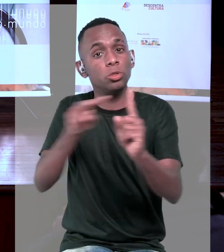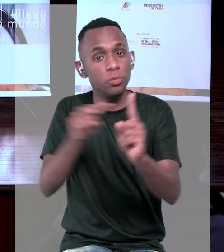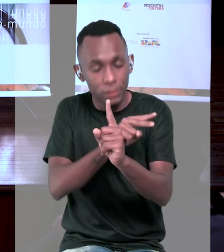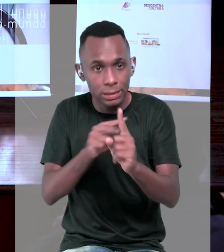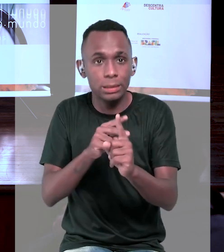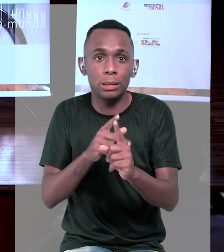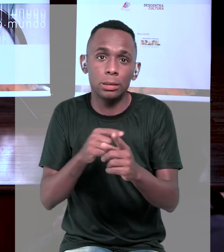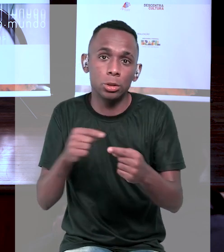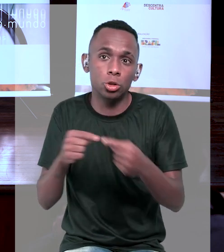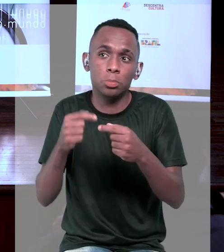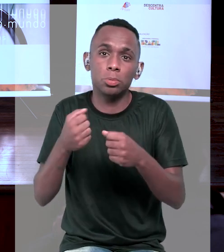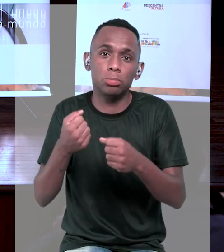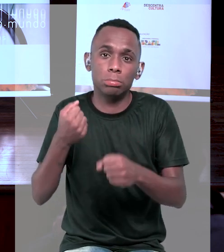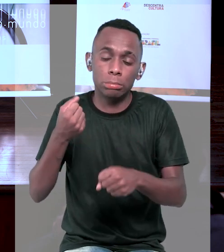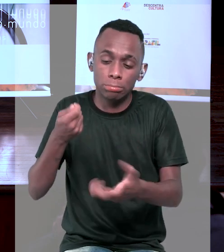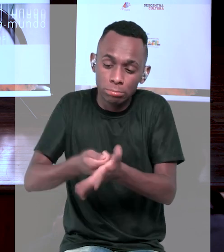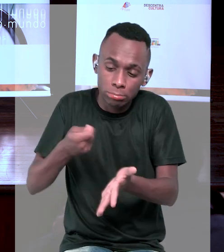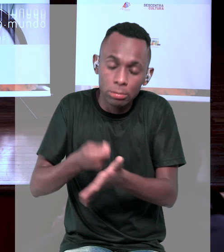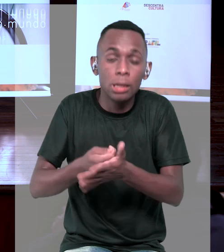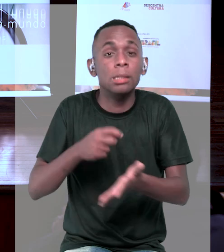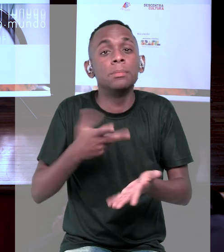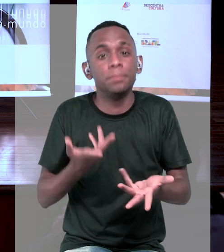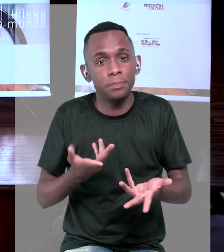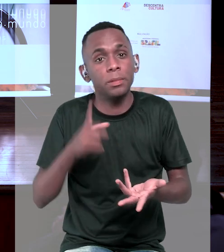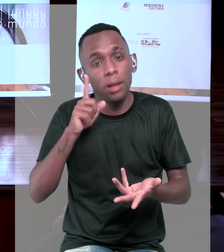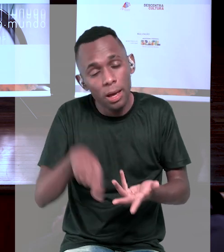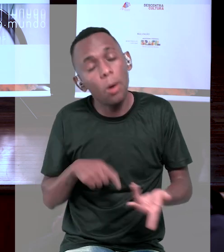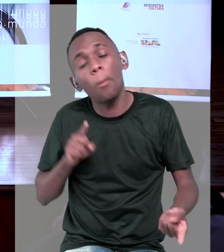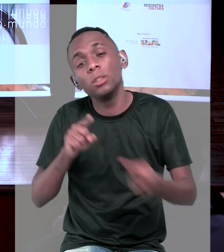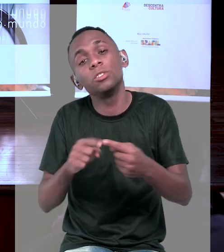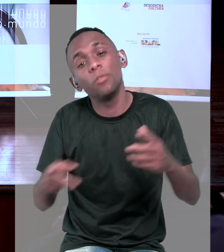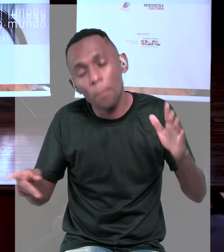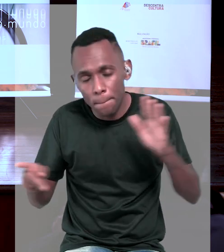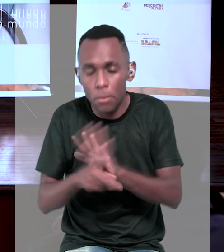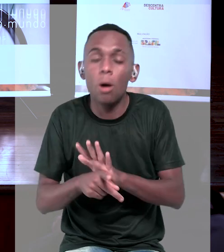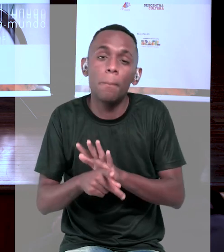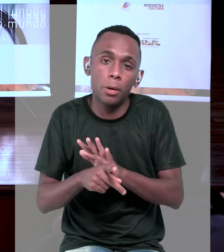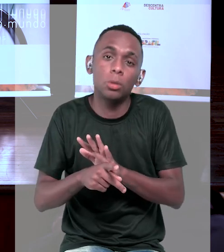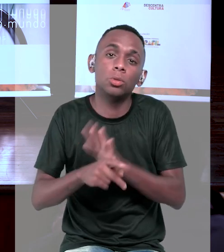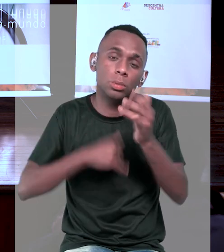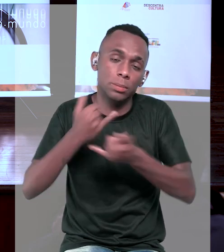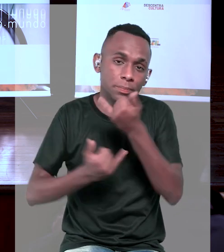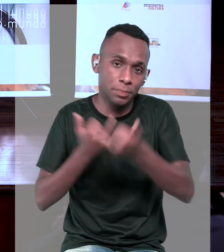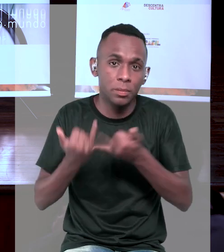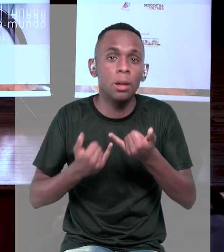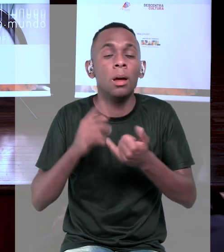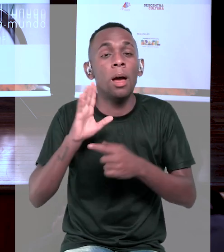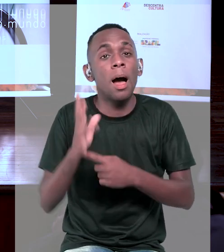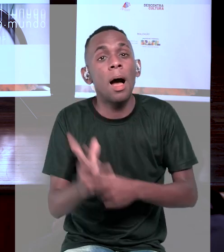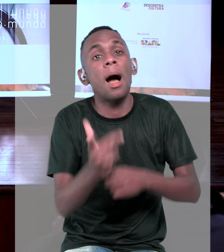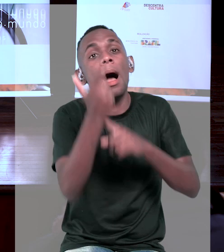Esse é o sentido do entretenimento. Ele se alimenta da arte, ele se alimenta de artistas.